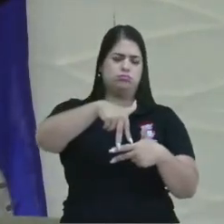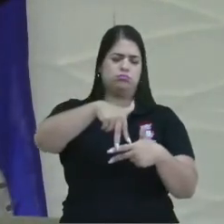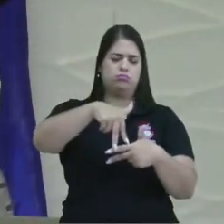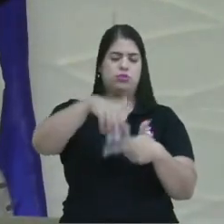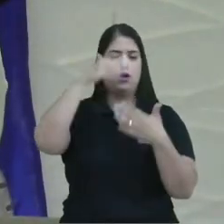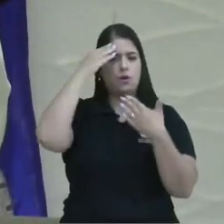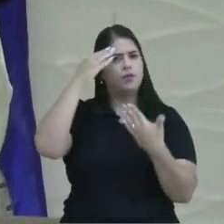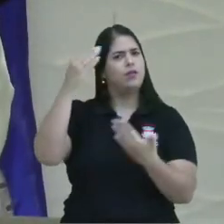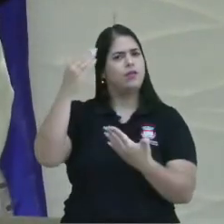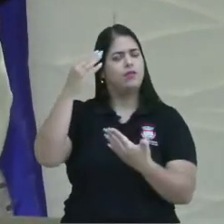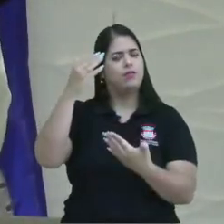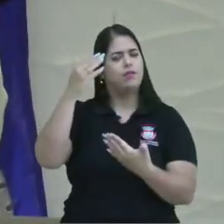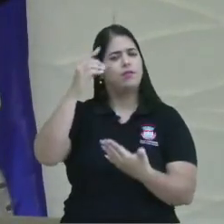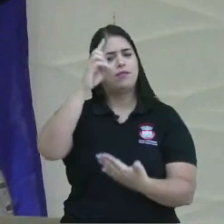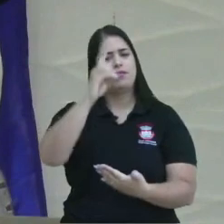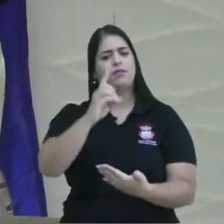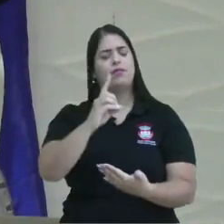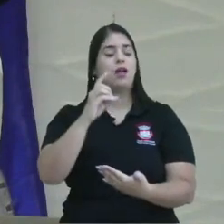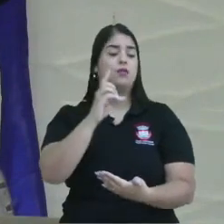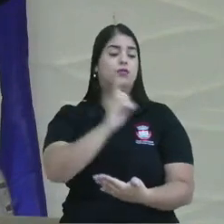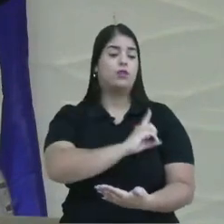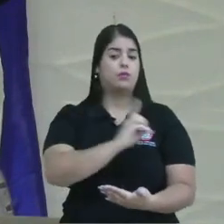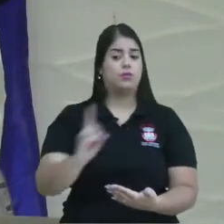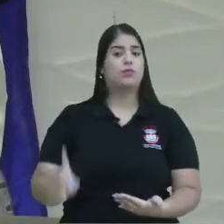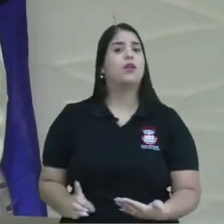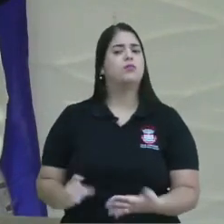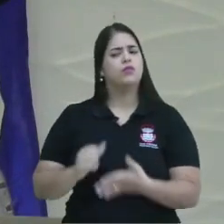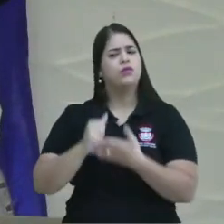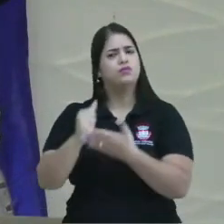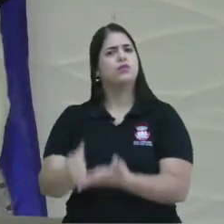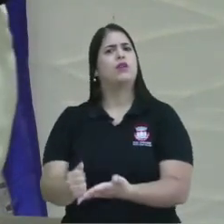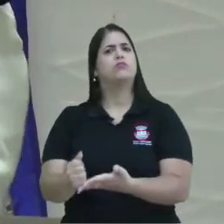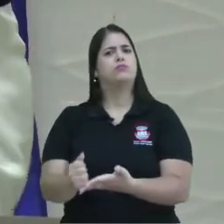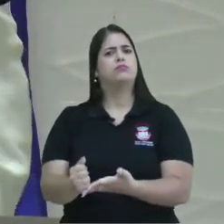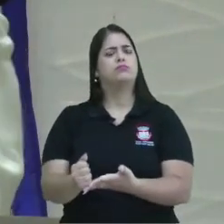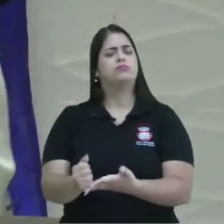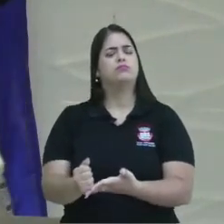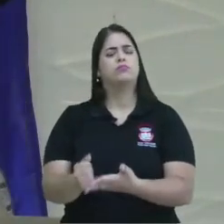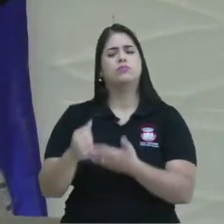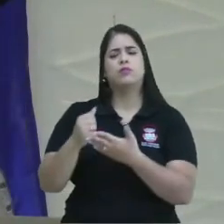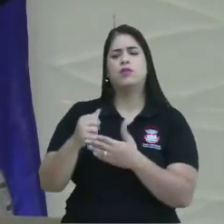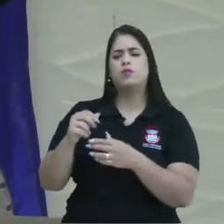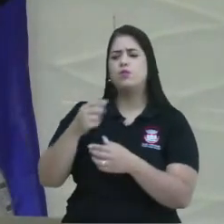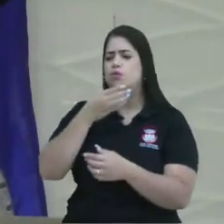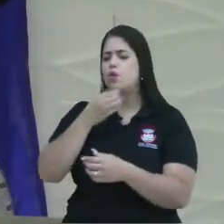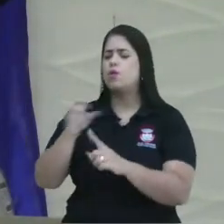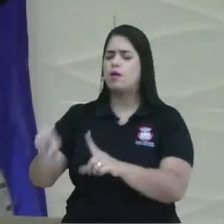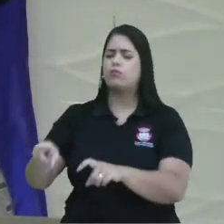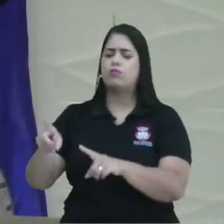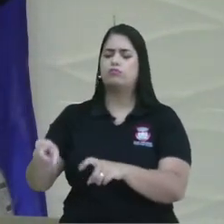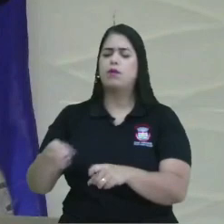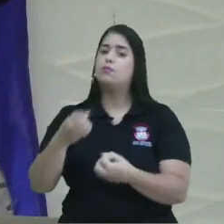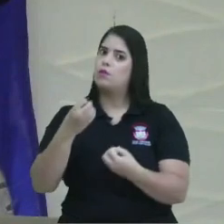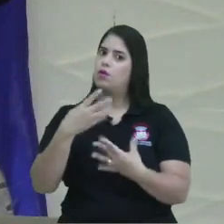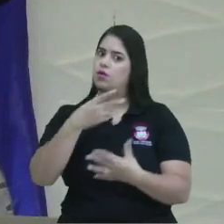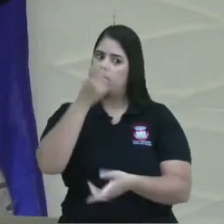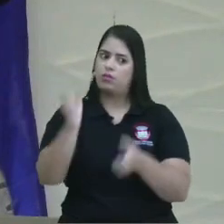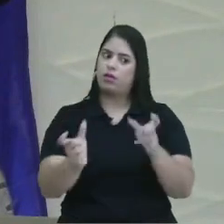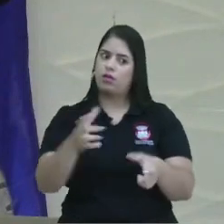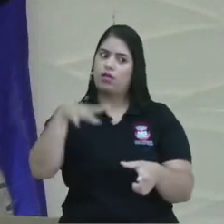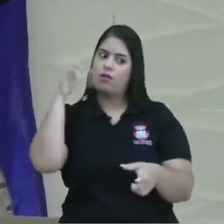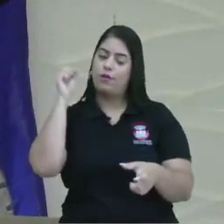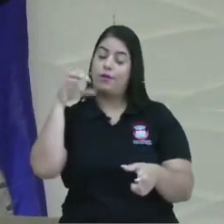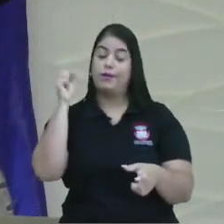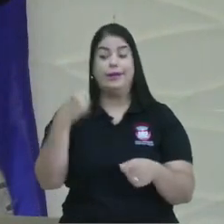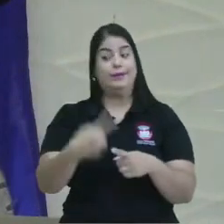ao deputado por dar mais apoio a ele na aração de terra para o homem do campo. É bom que as pessoas escutem, porque as pessoas às vezes